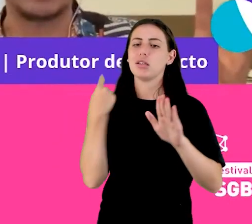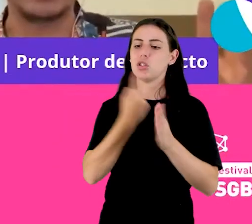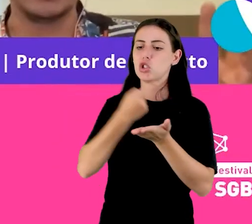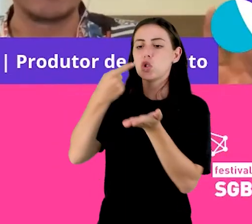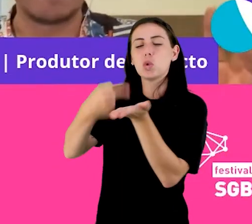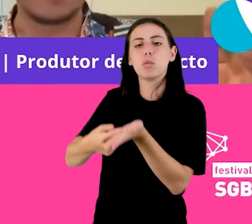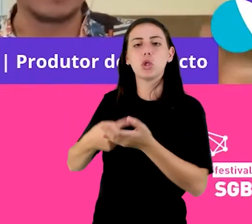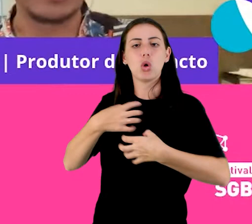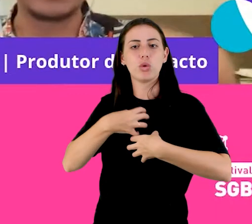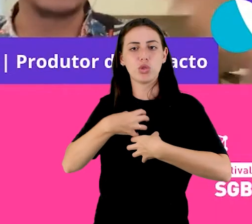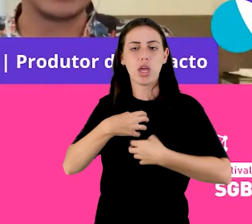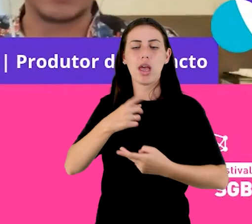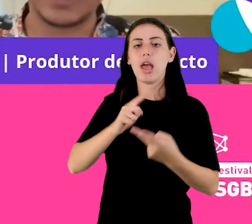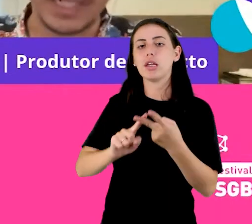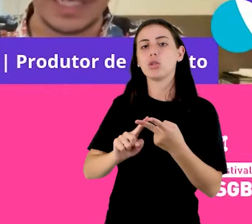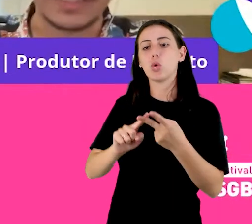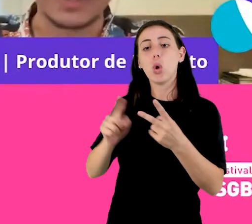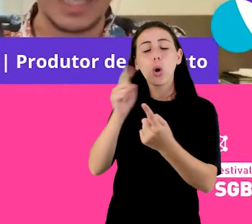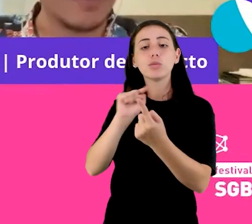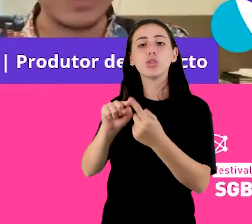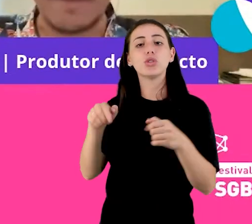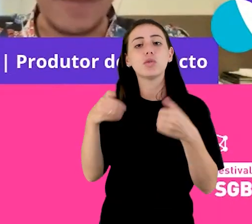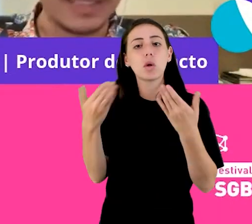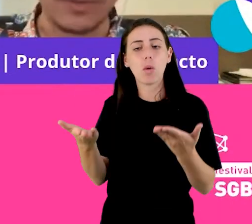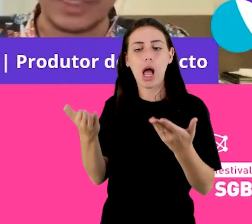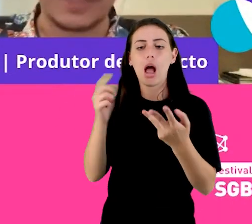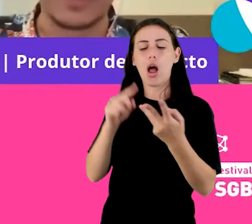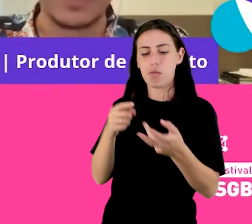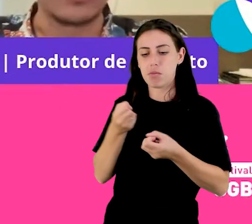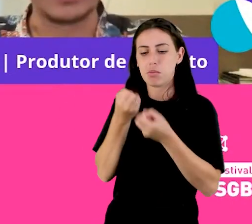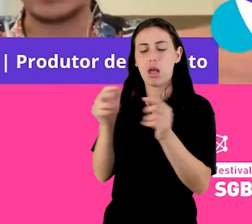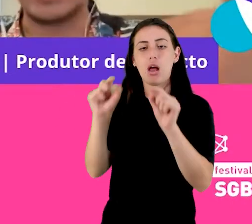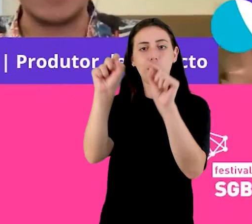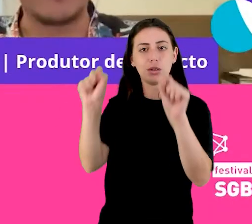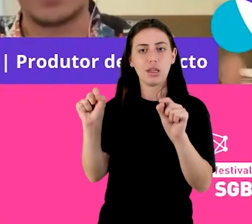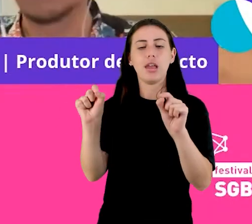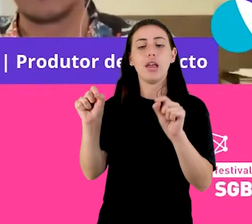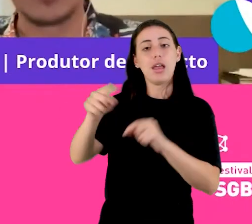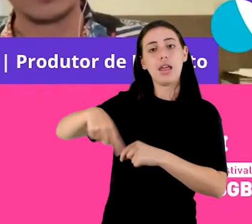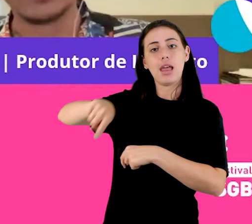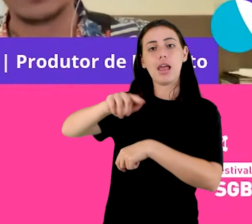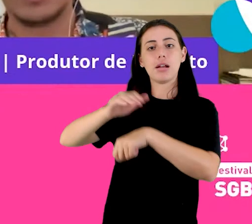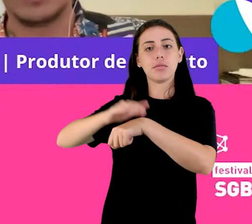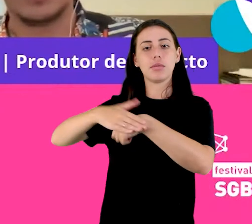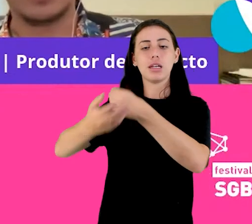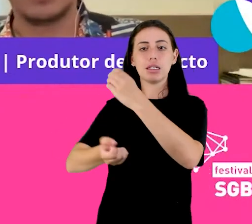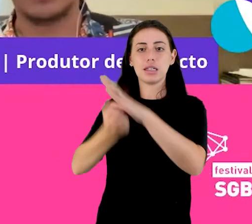Trava Madrinha, então ela dá dicas para ser generidade. É a coisa mais educativa, só que é leve, é com humor,